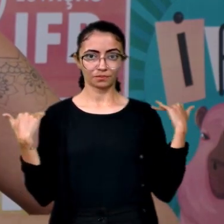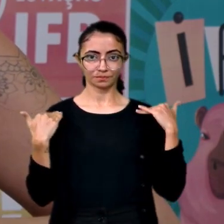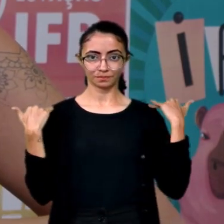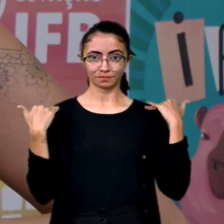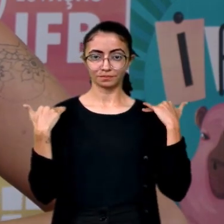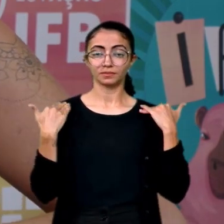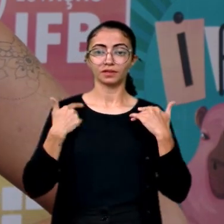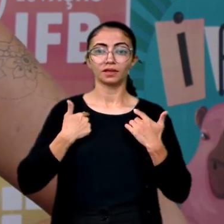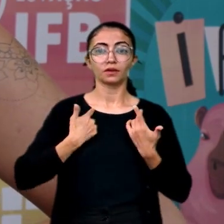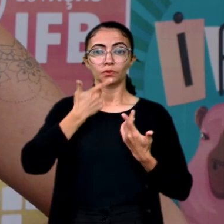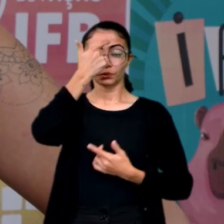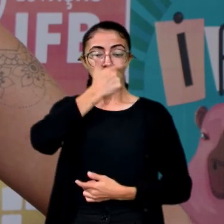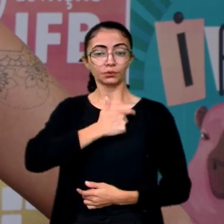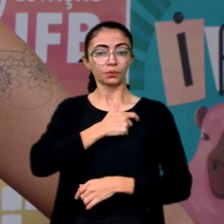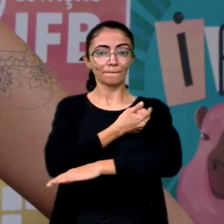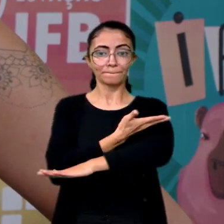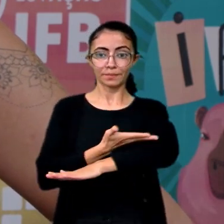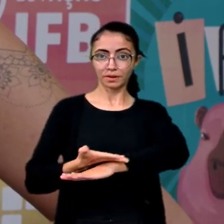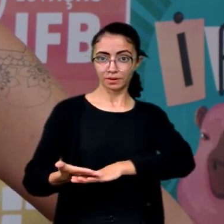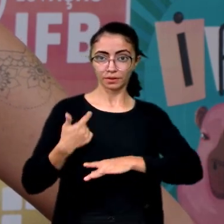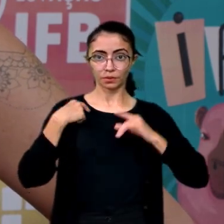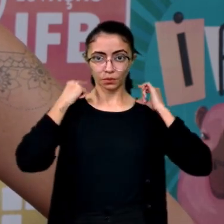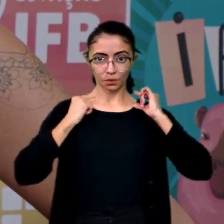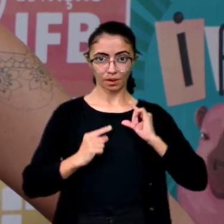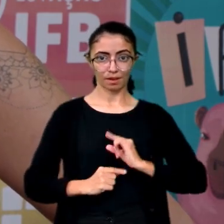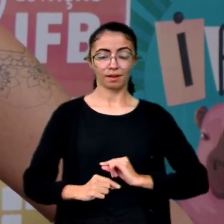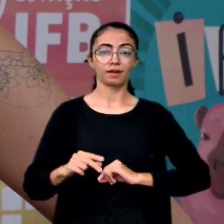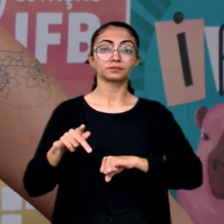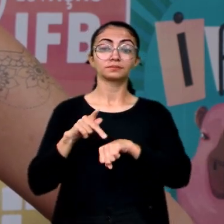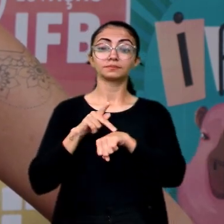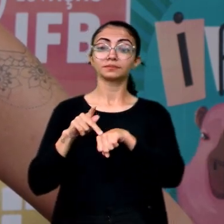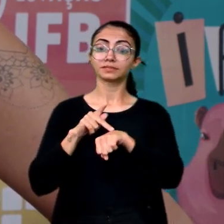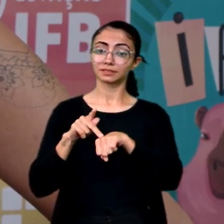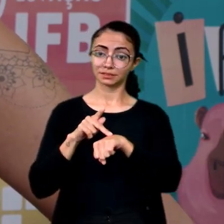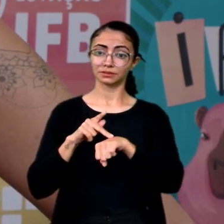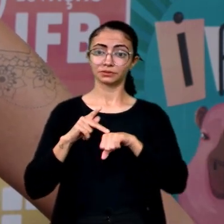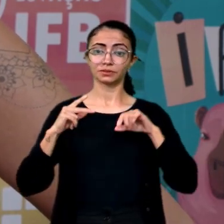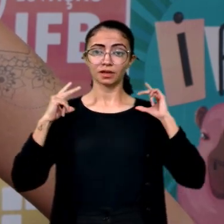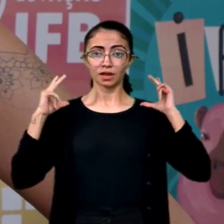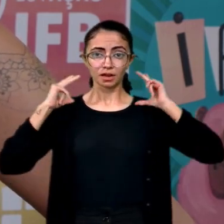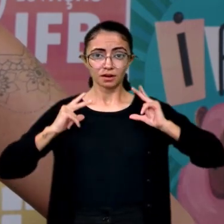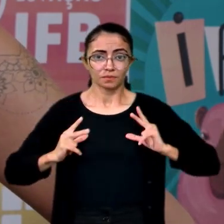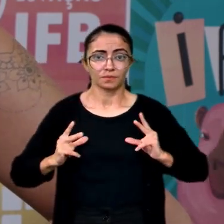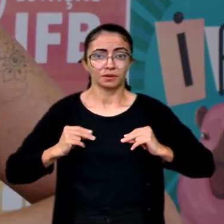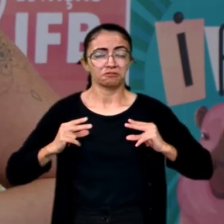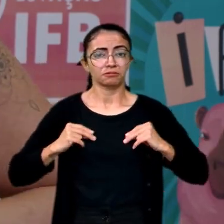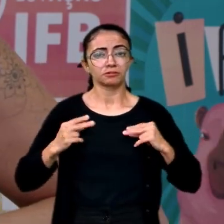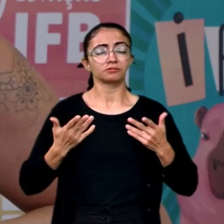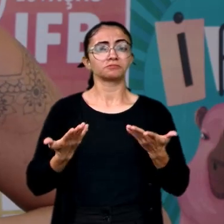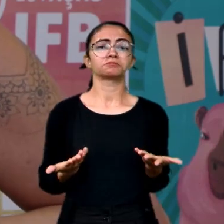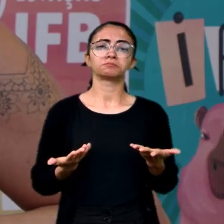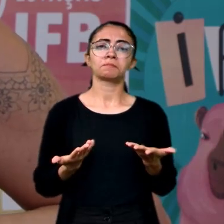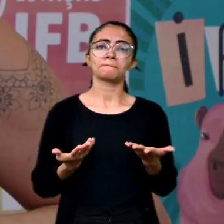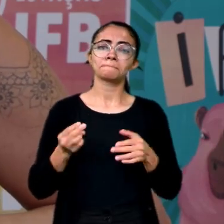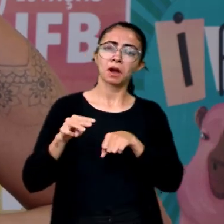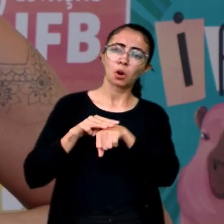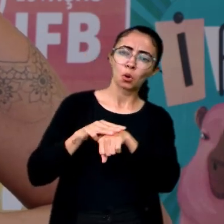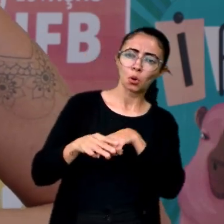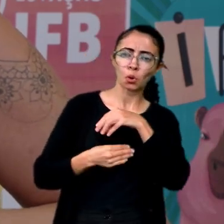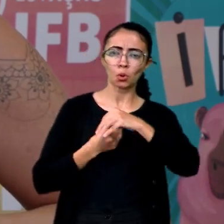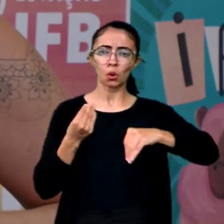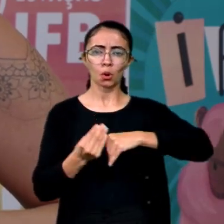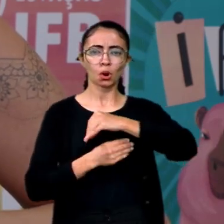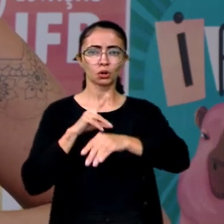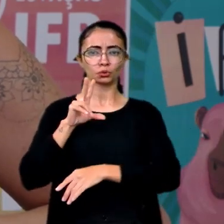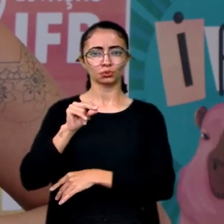branca, estou usando um colar preto e um macacão marrom com azul e bege.